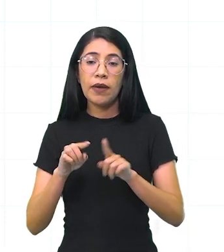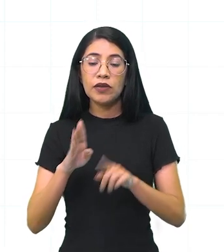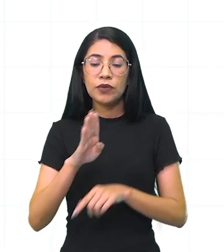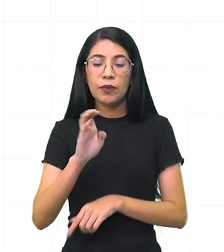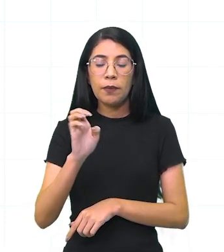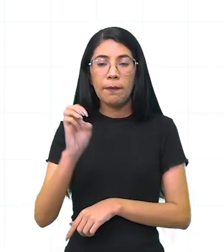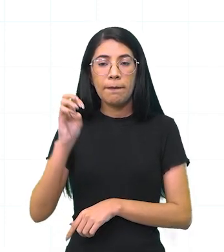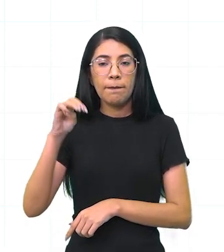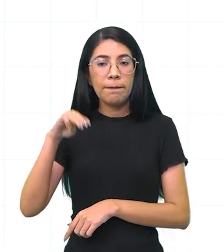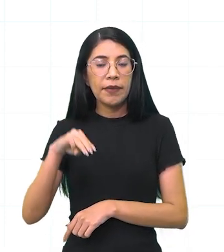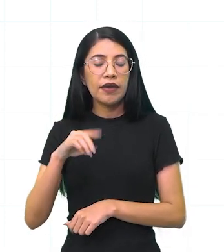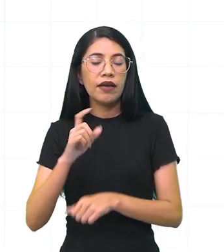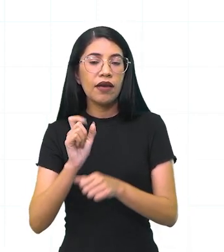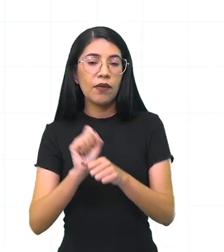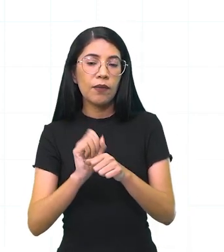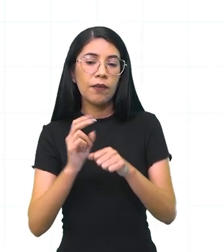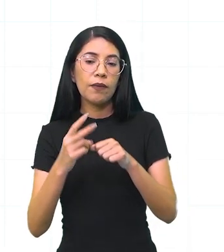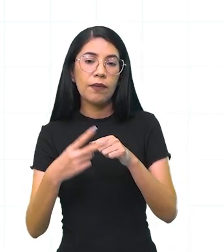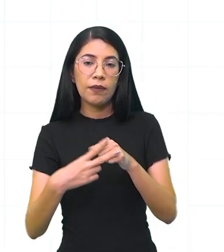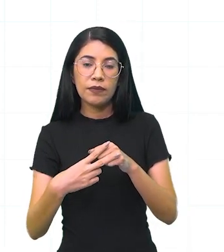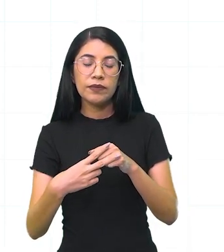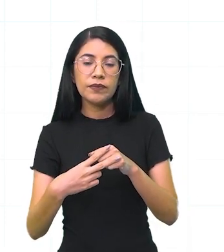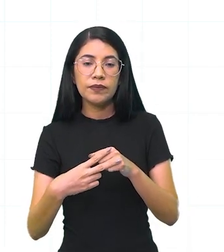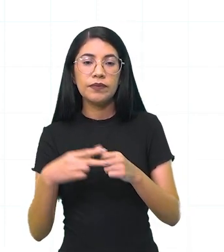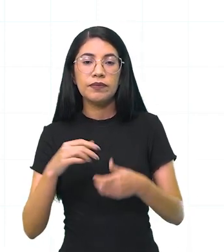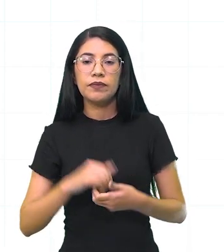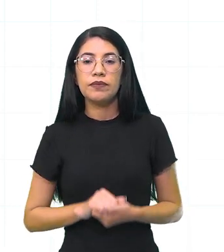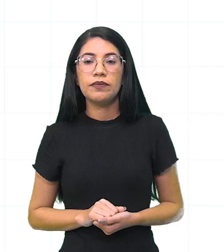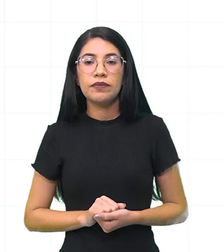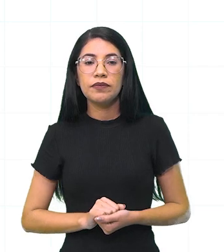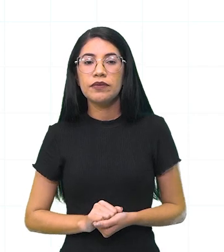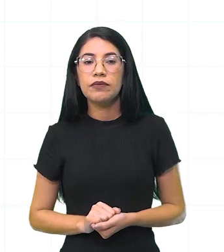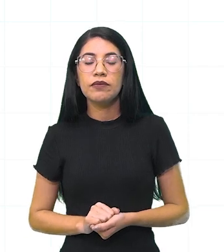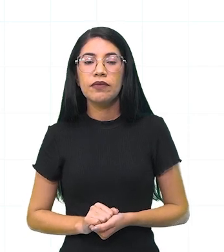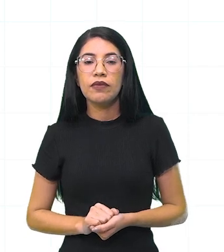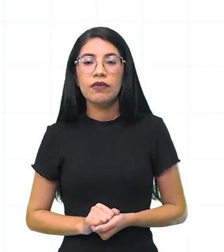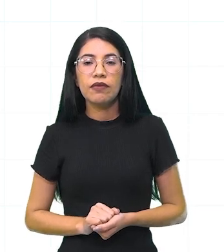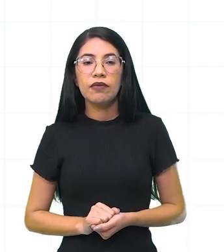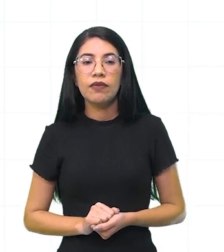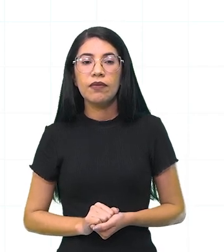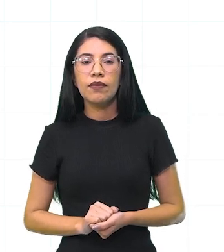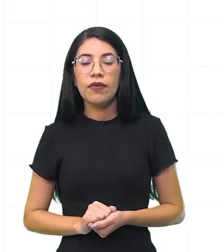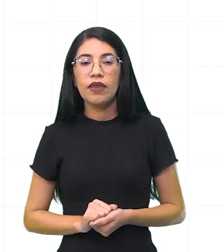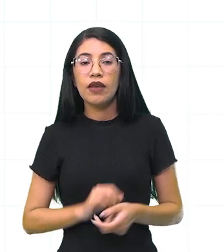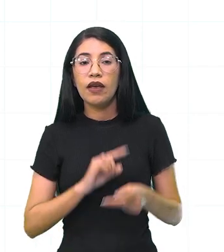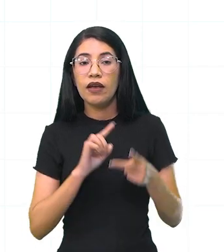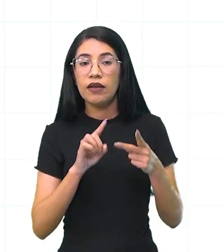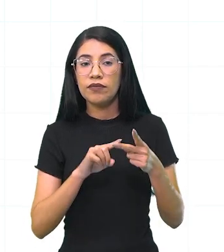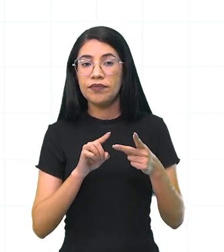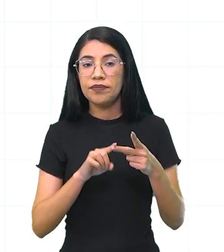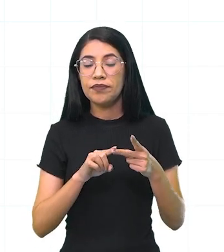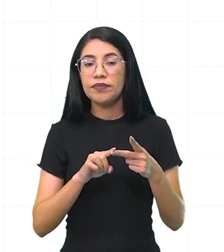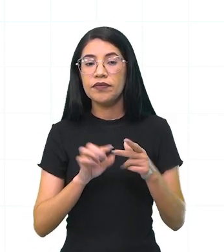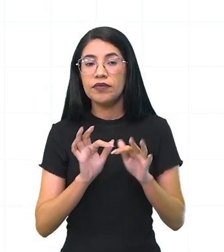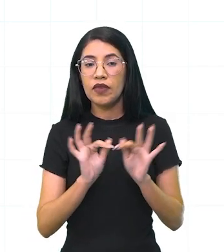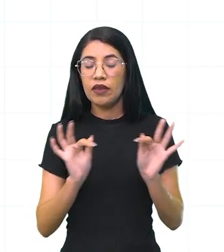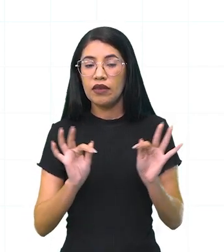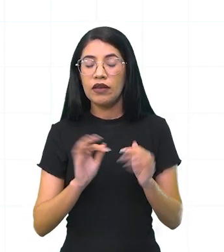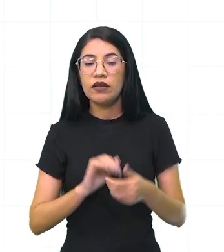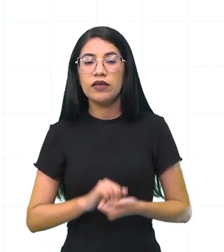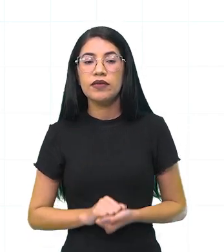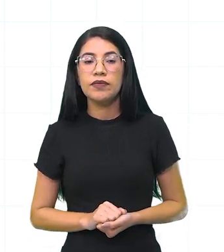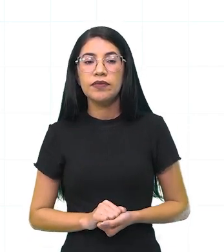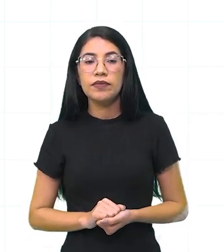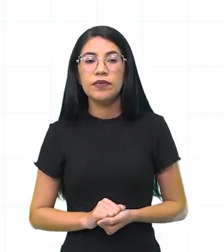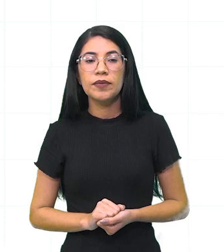um advérbio. Ok? No segundo exemplo, no